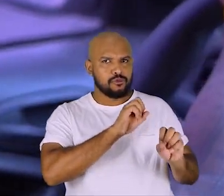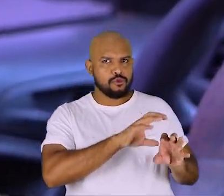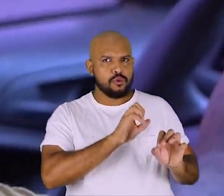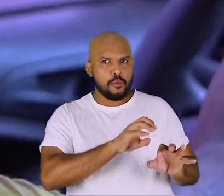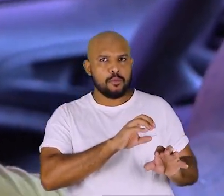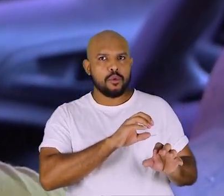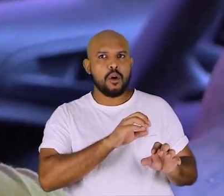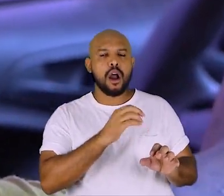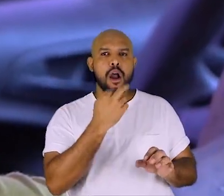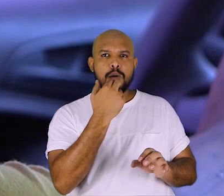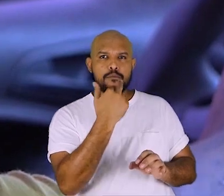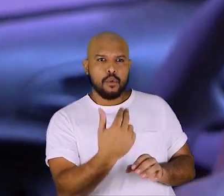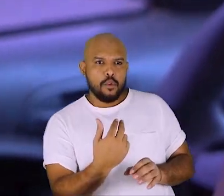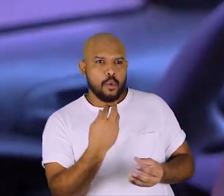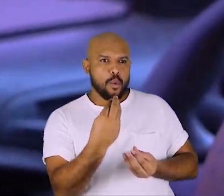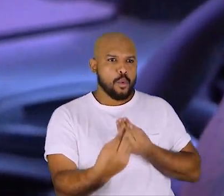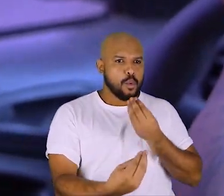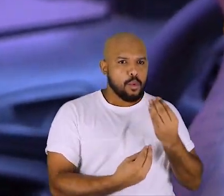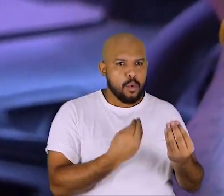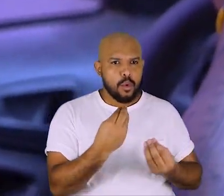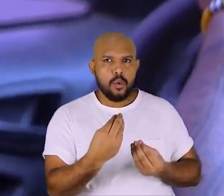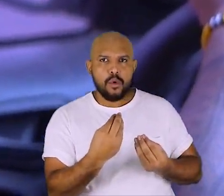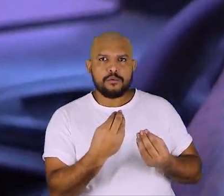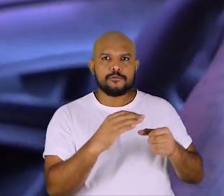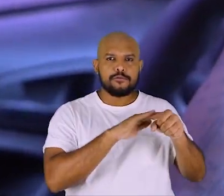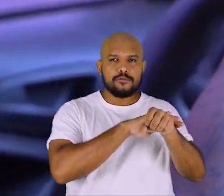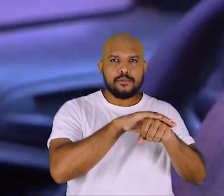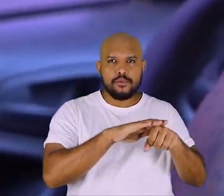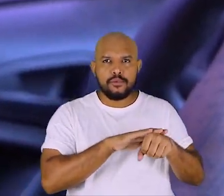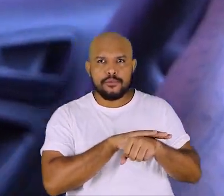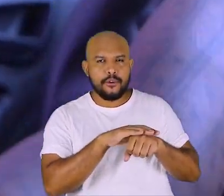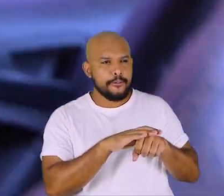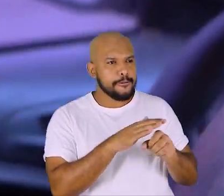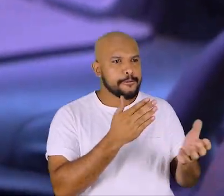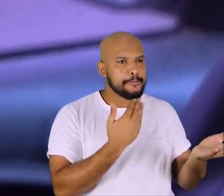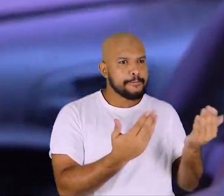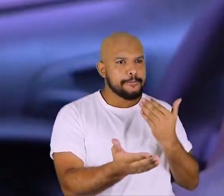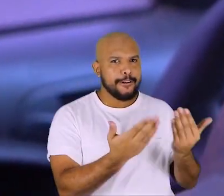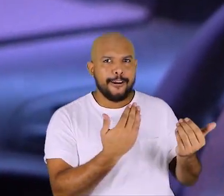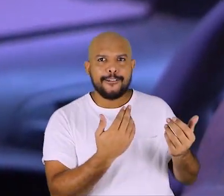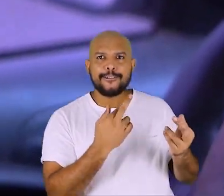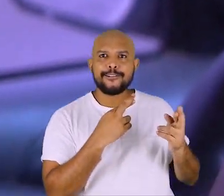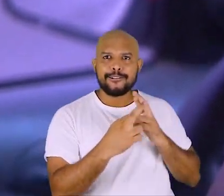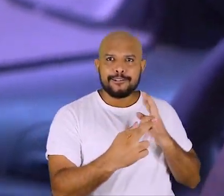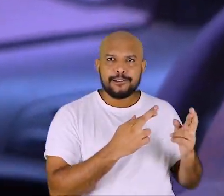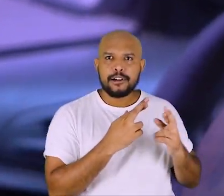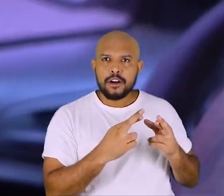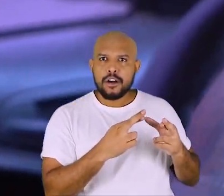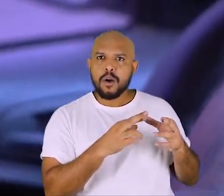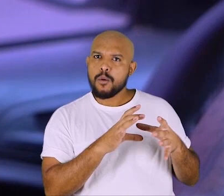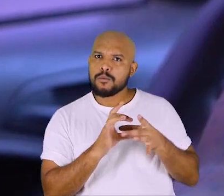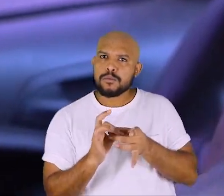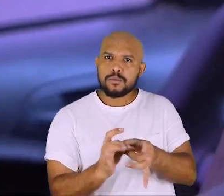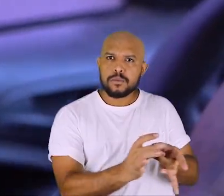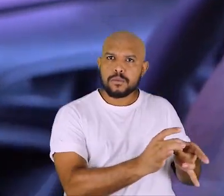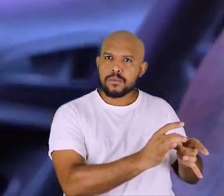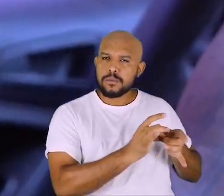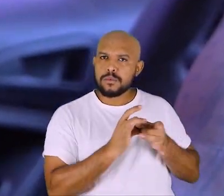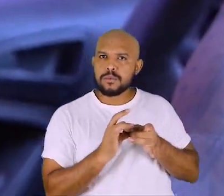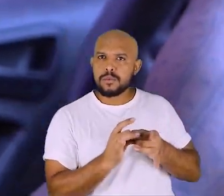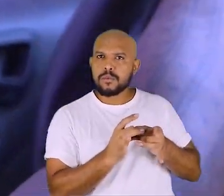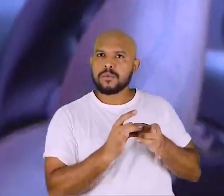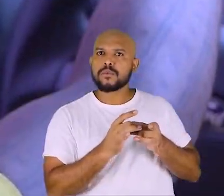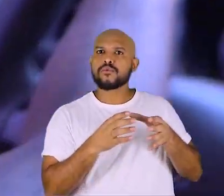meu intuito é esse, né? De vir para a faculdade mesmo e aprender, né? Saber relacionar e facilitar,